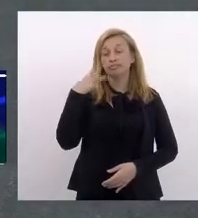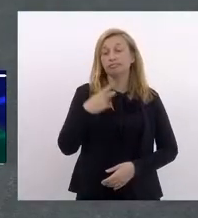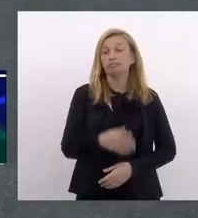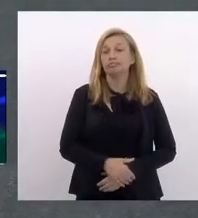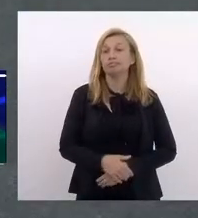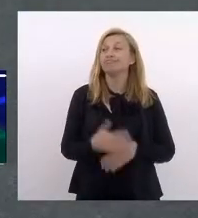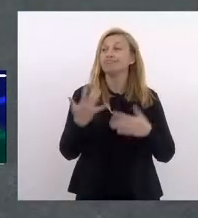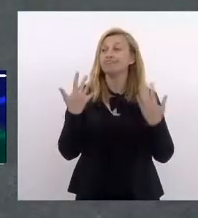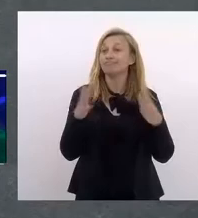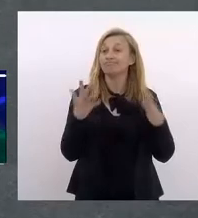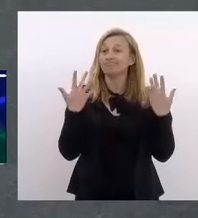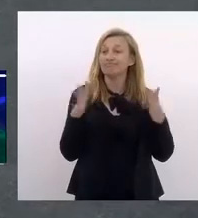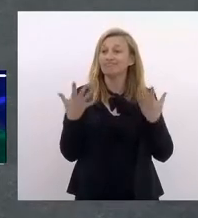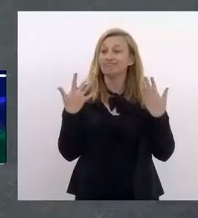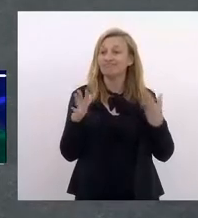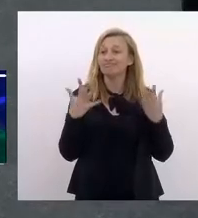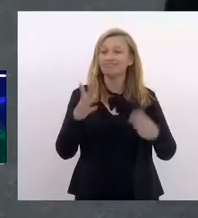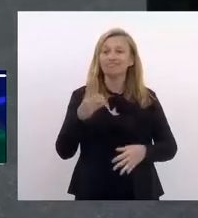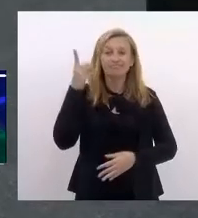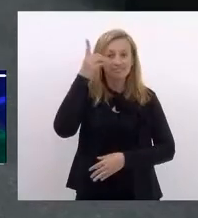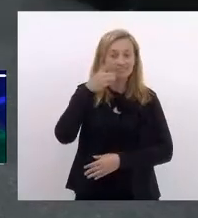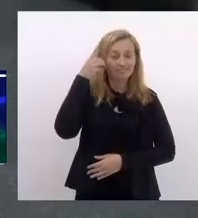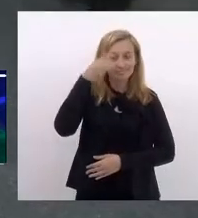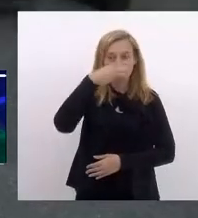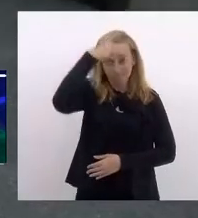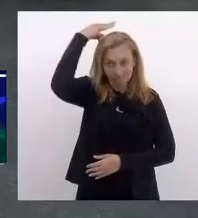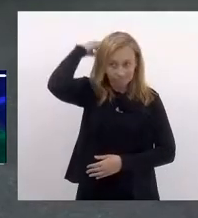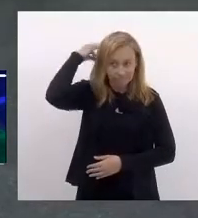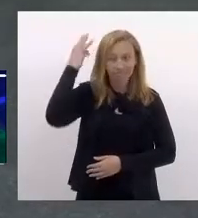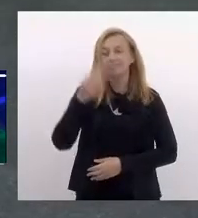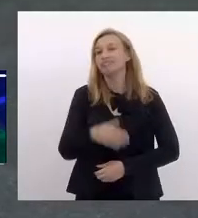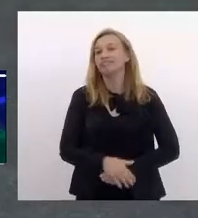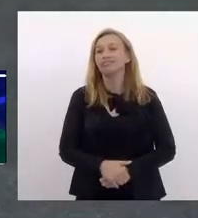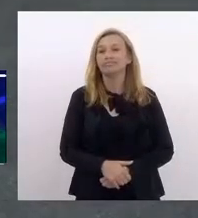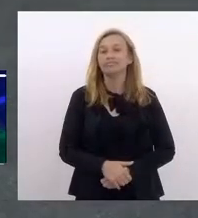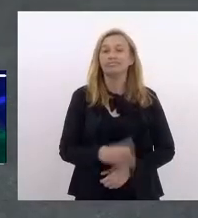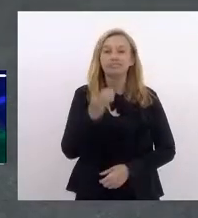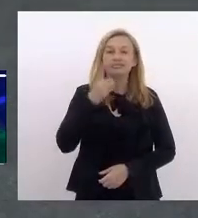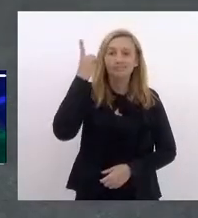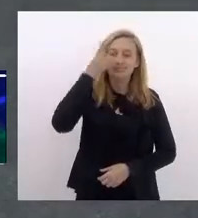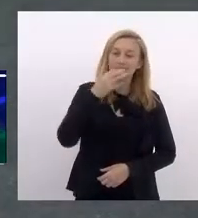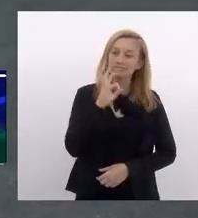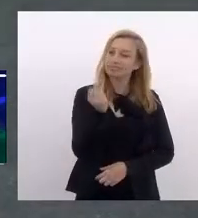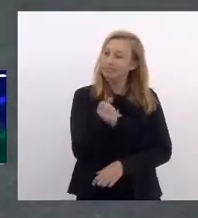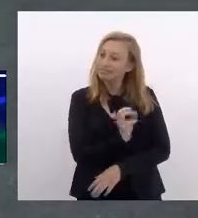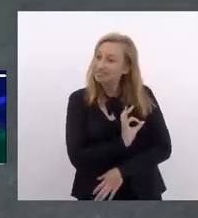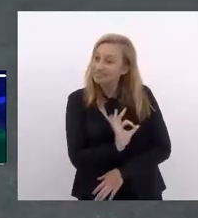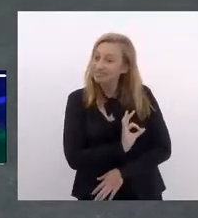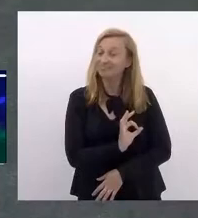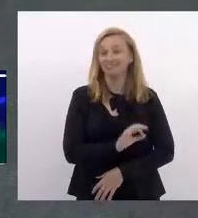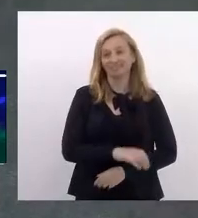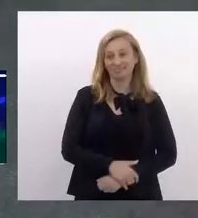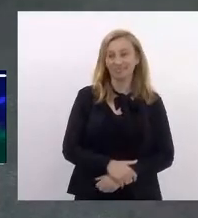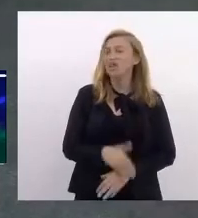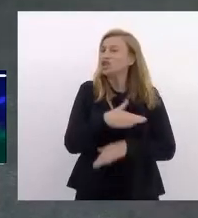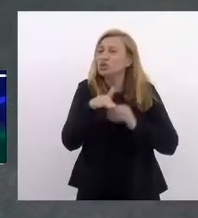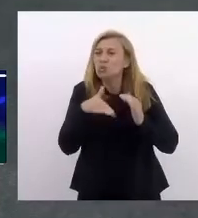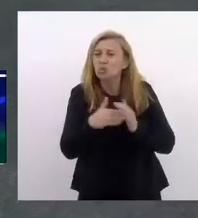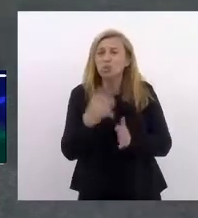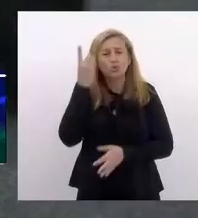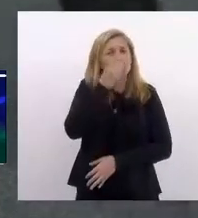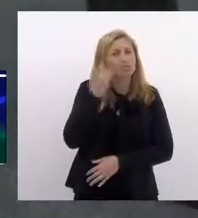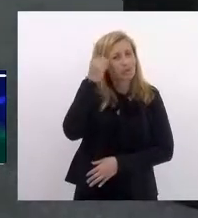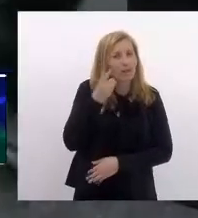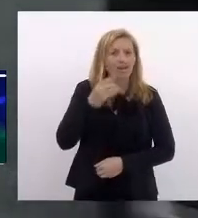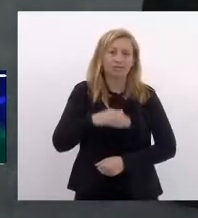quero parabenizar o deputado Márcio Pacheco, a deputada Marta Rocha e todos os